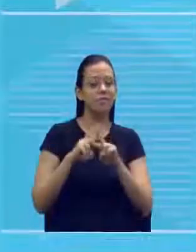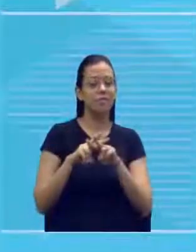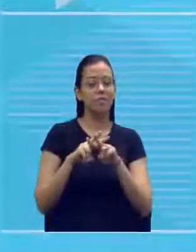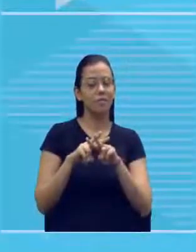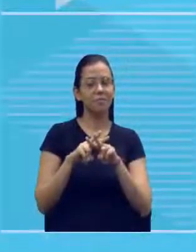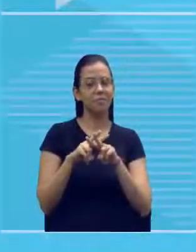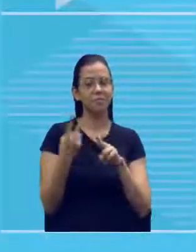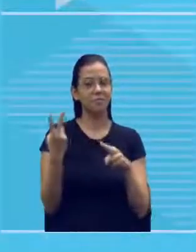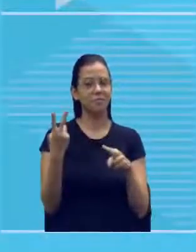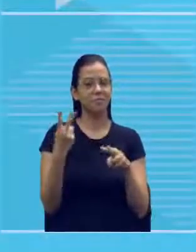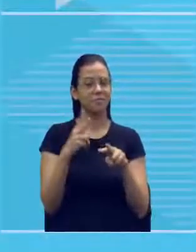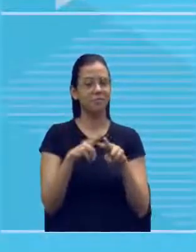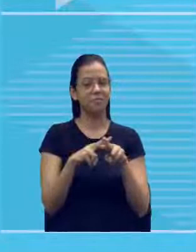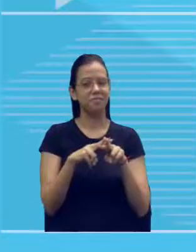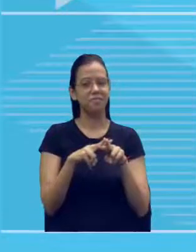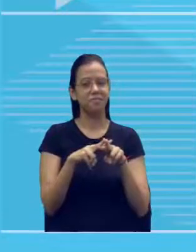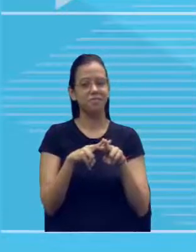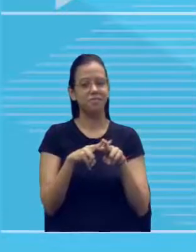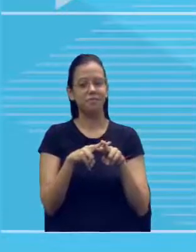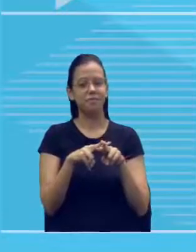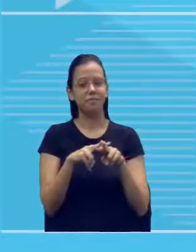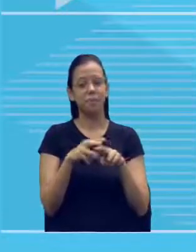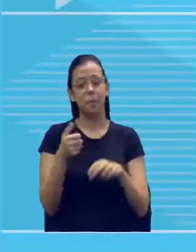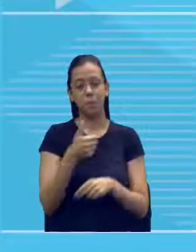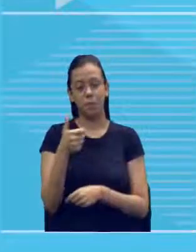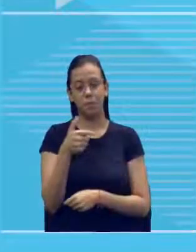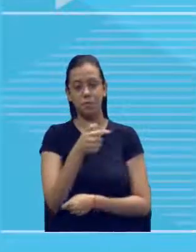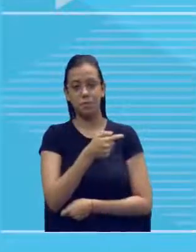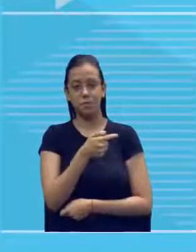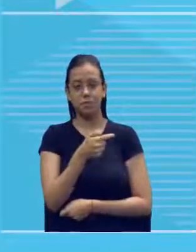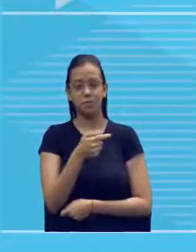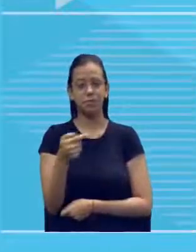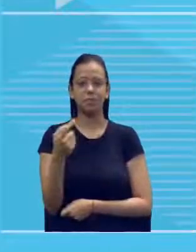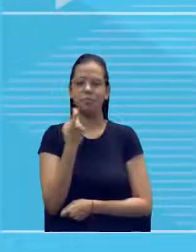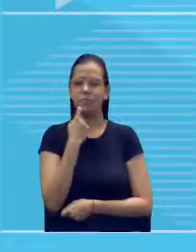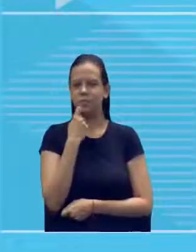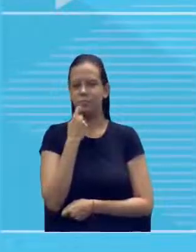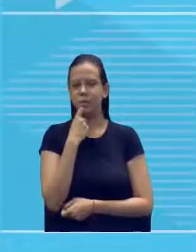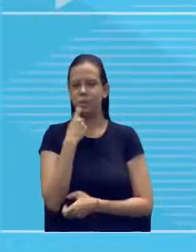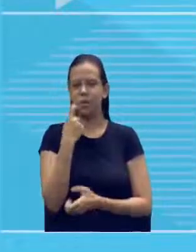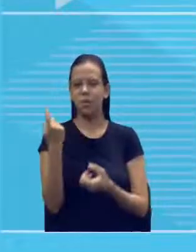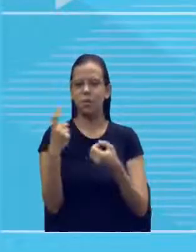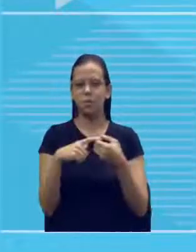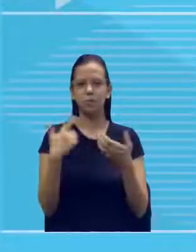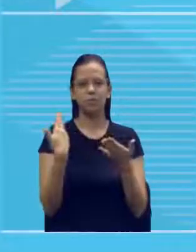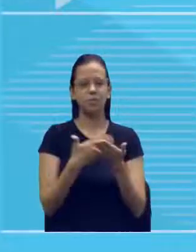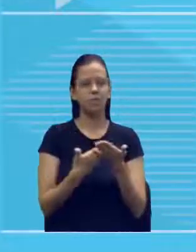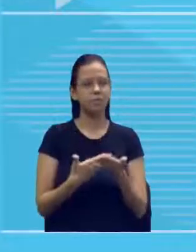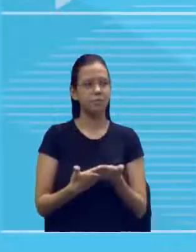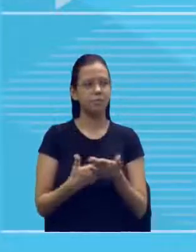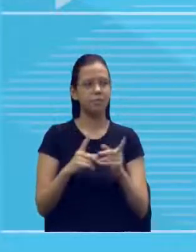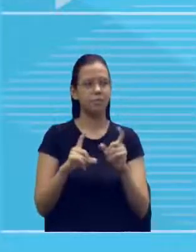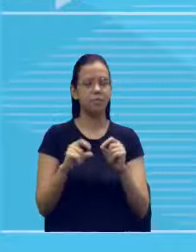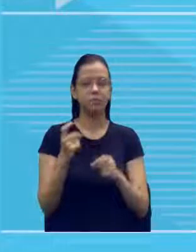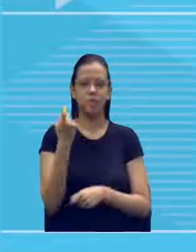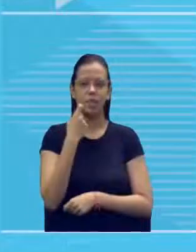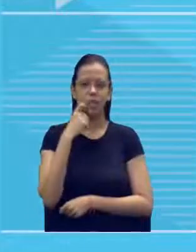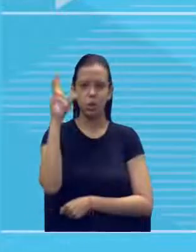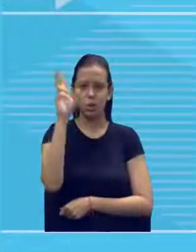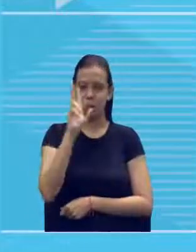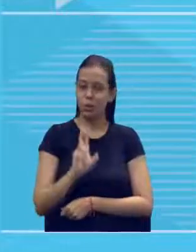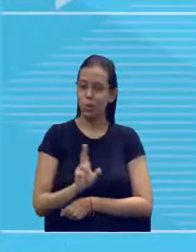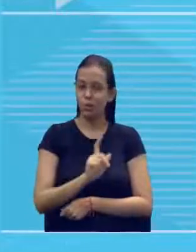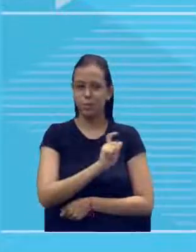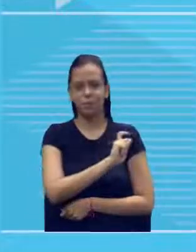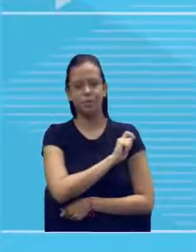Nossa hashtag da primeira sexta-feira. Volta às aulas, né? Sextou,